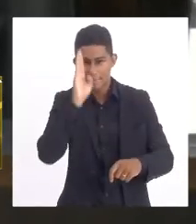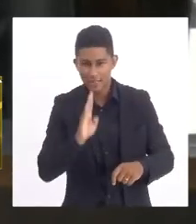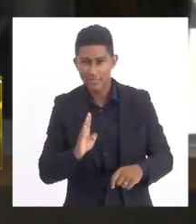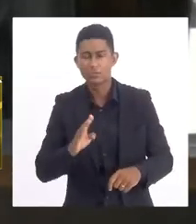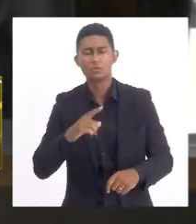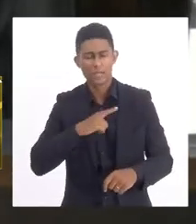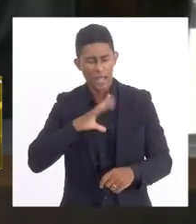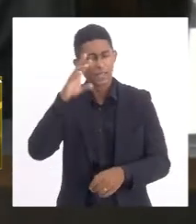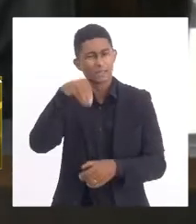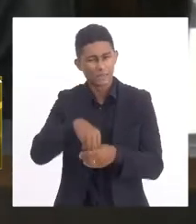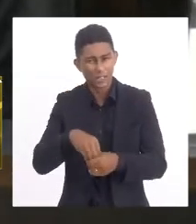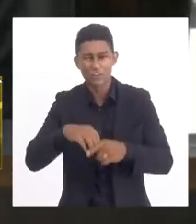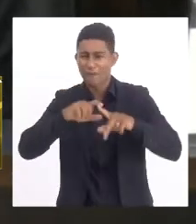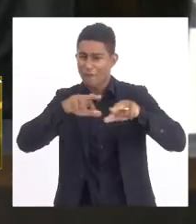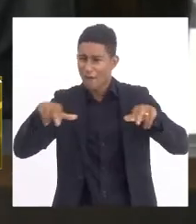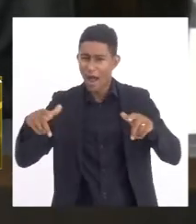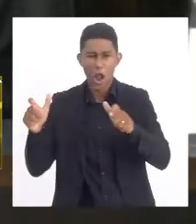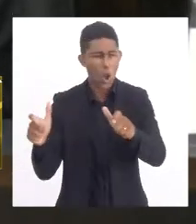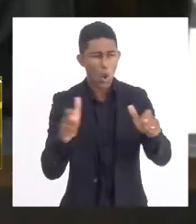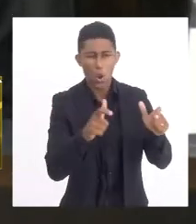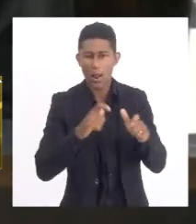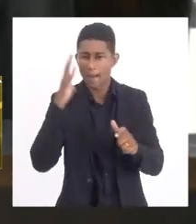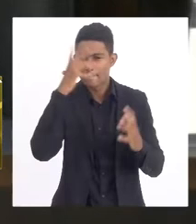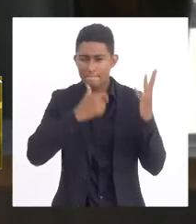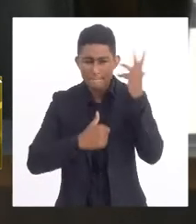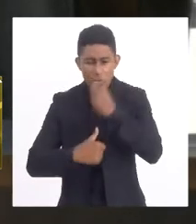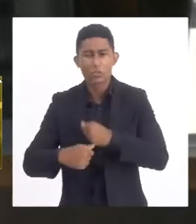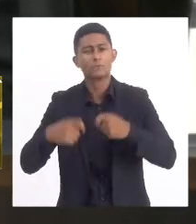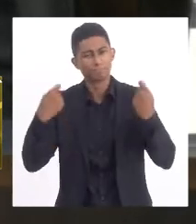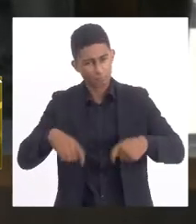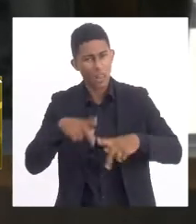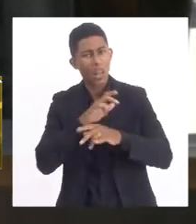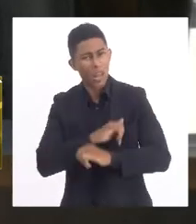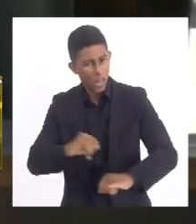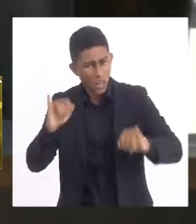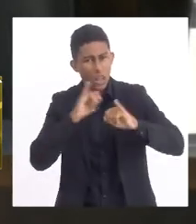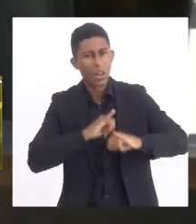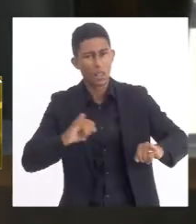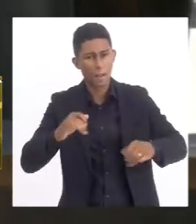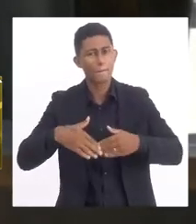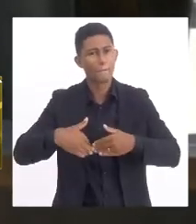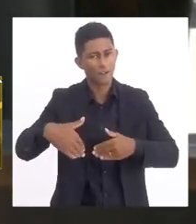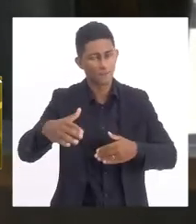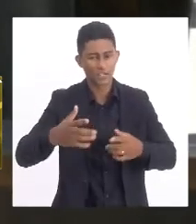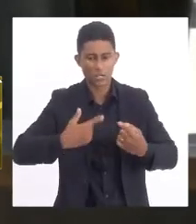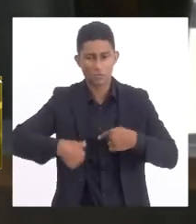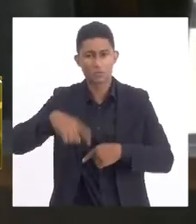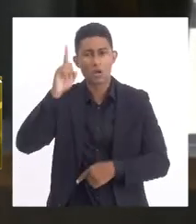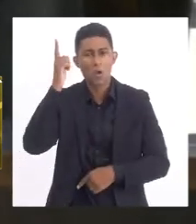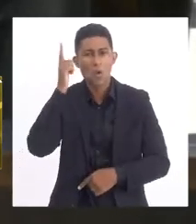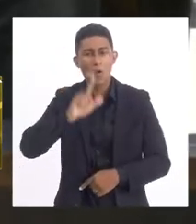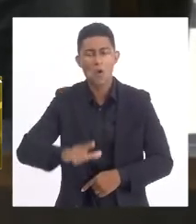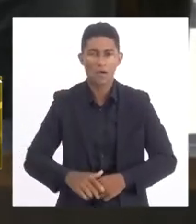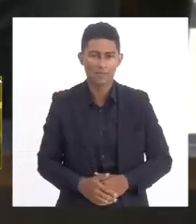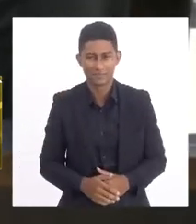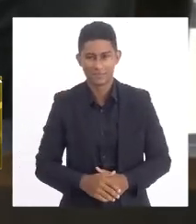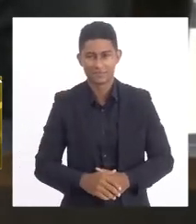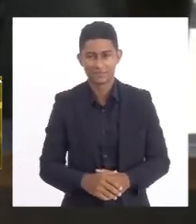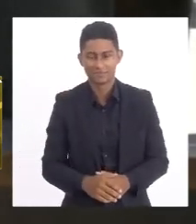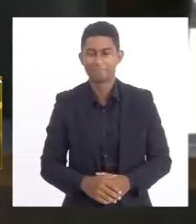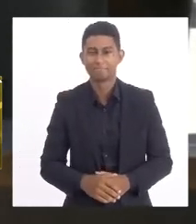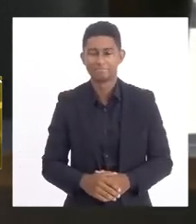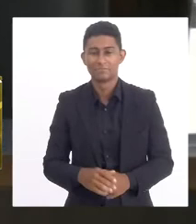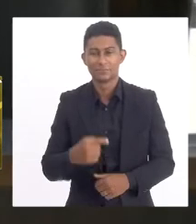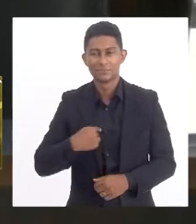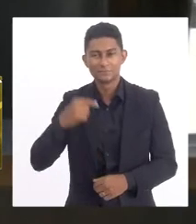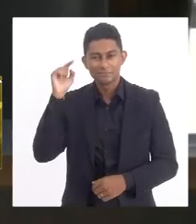os nossos destinos incríveis para que a gente possa realmente ter resultados positivos o Néctar é